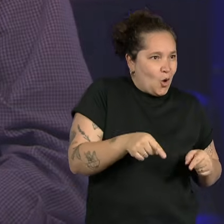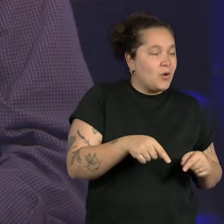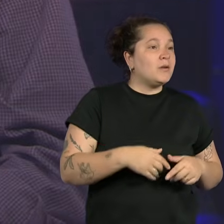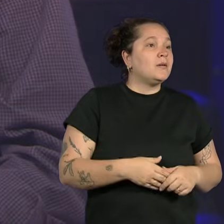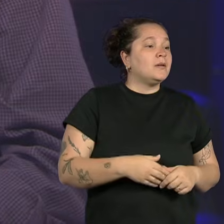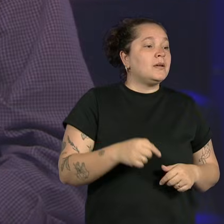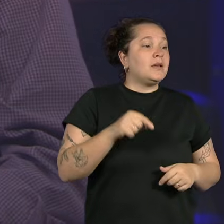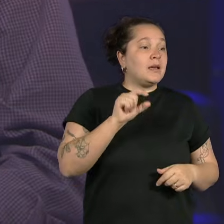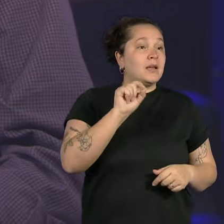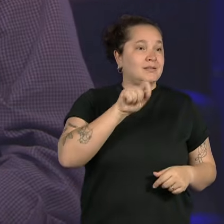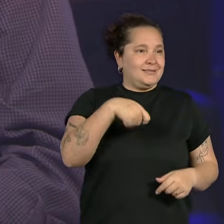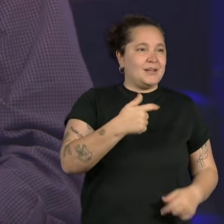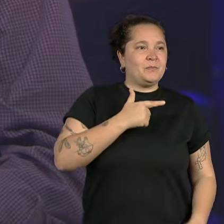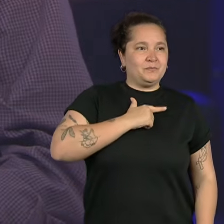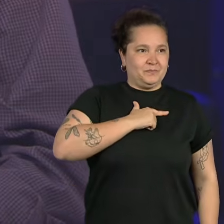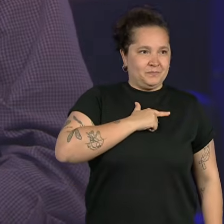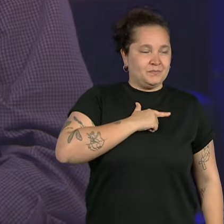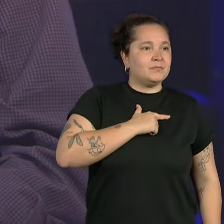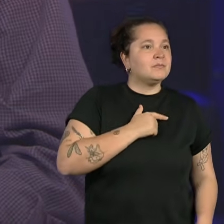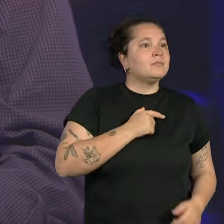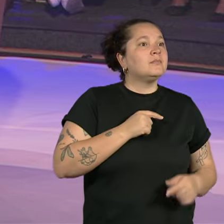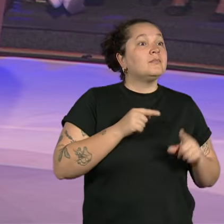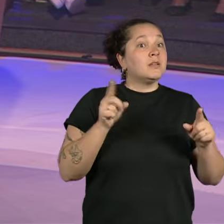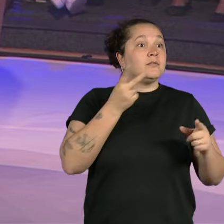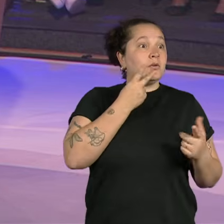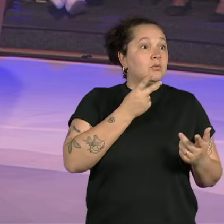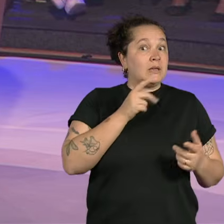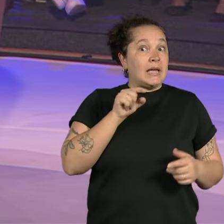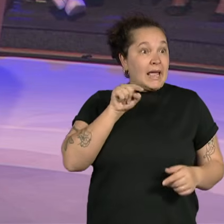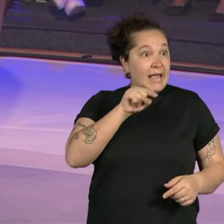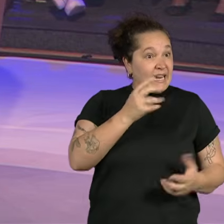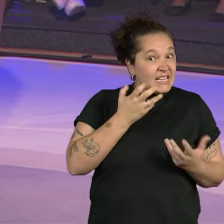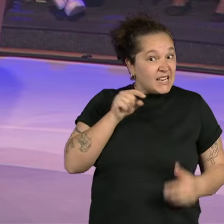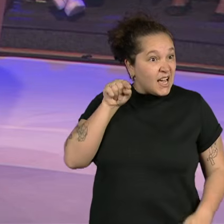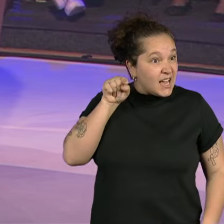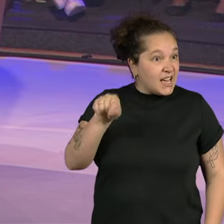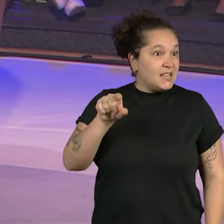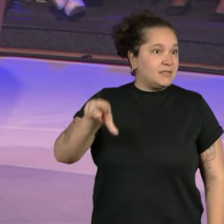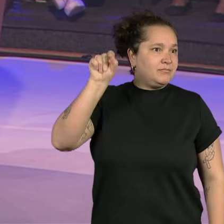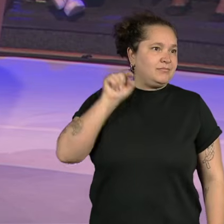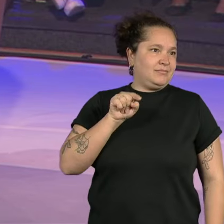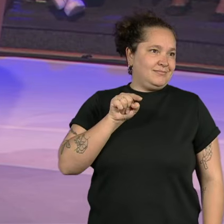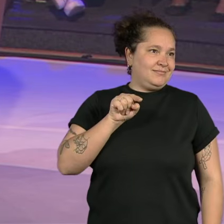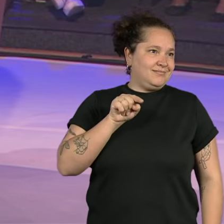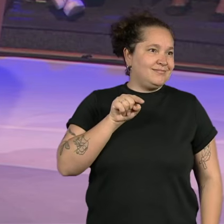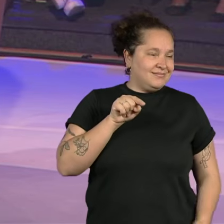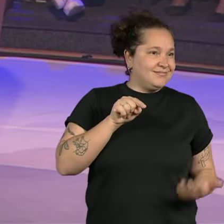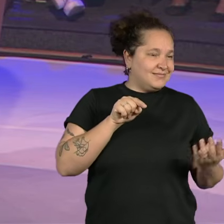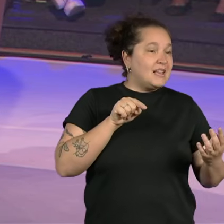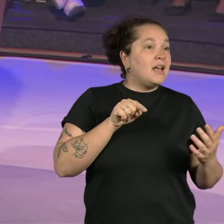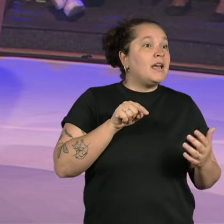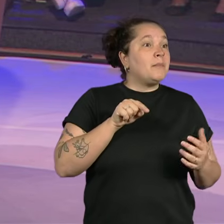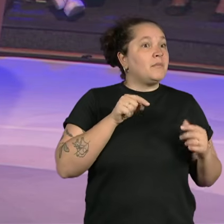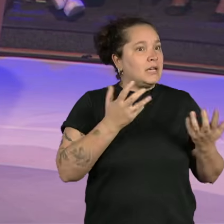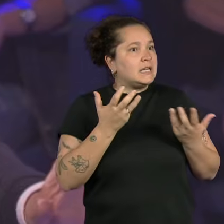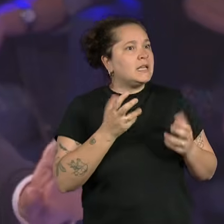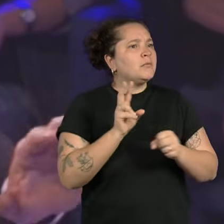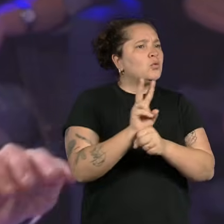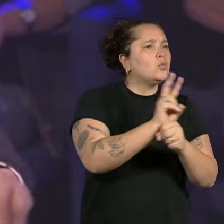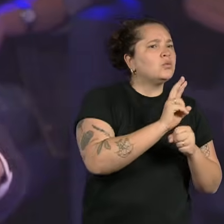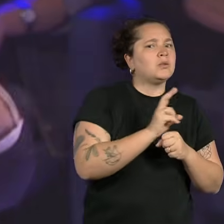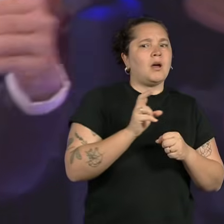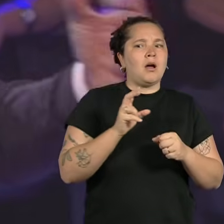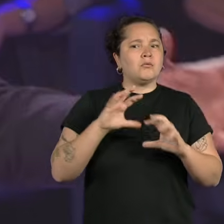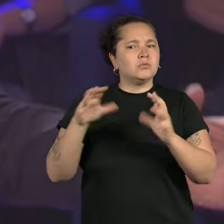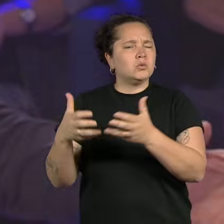do que eu conheço ali de Vaticano, era quem o Francisco queria. Sei. Era quem o Francisco colocou ali né, para cuidar dos